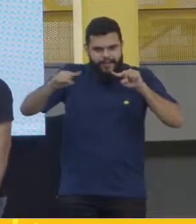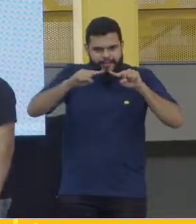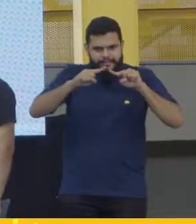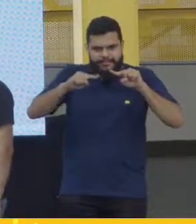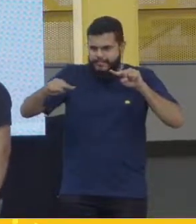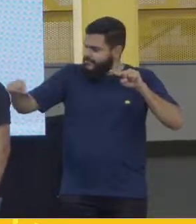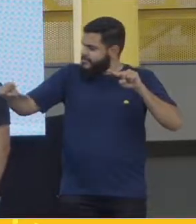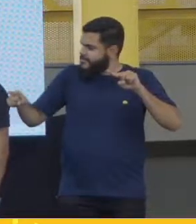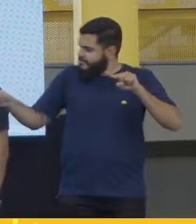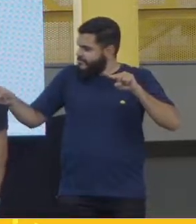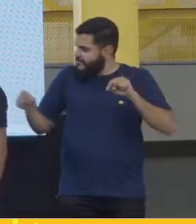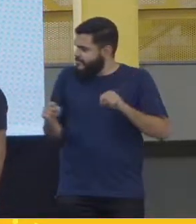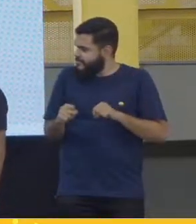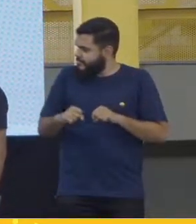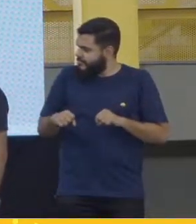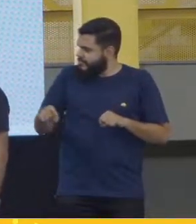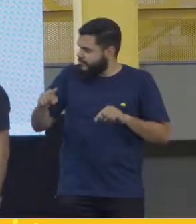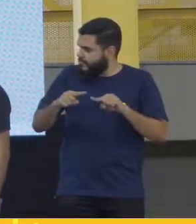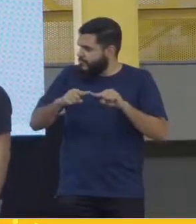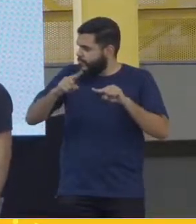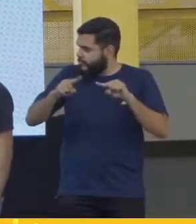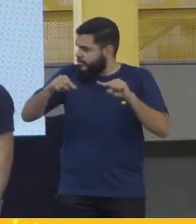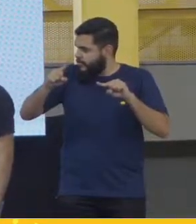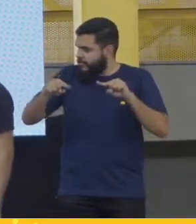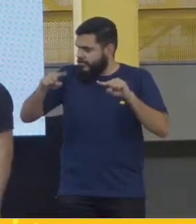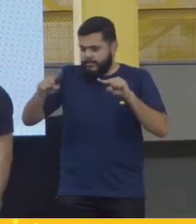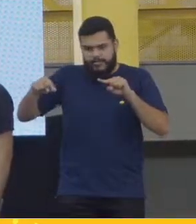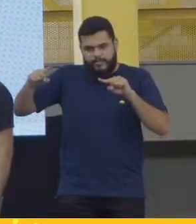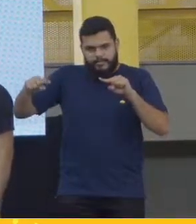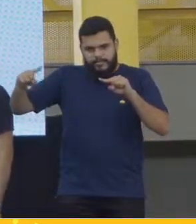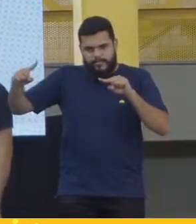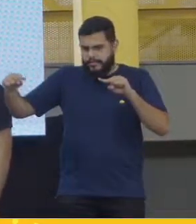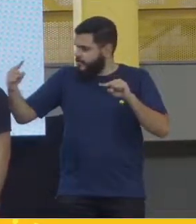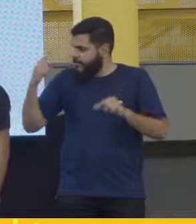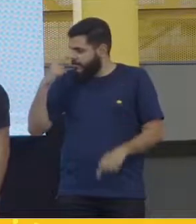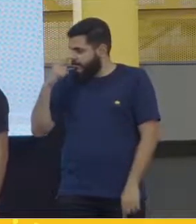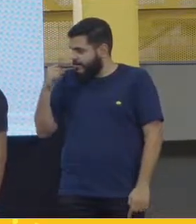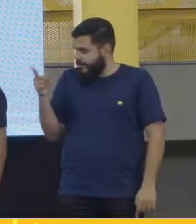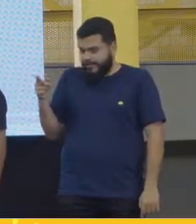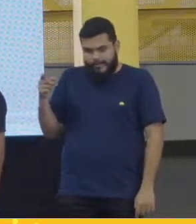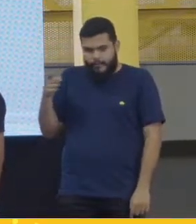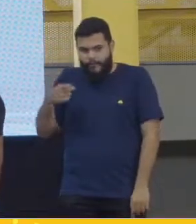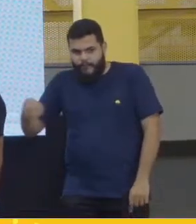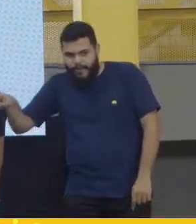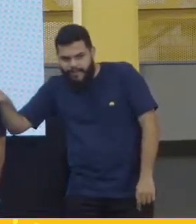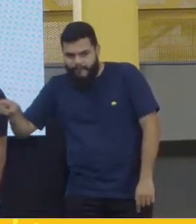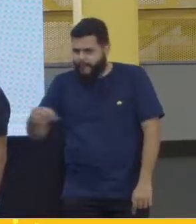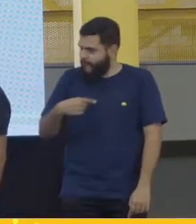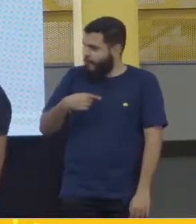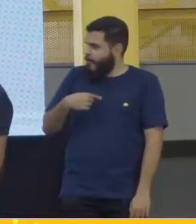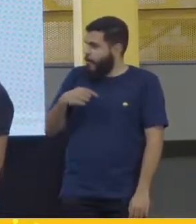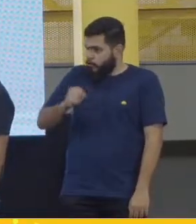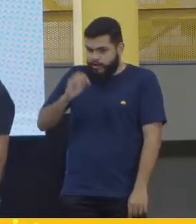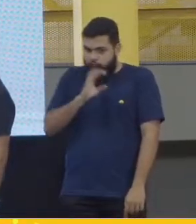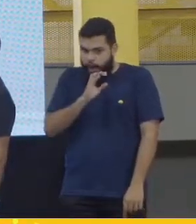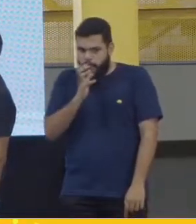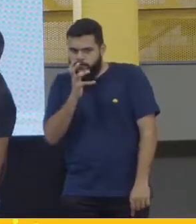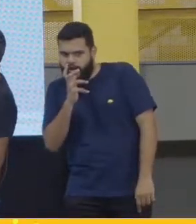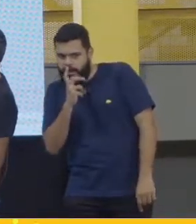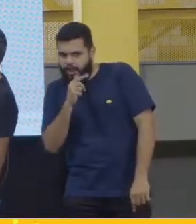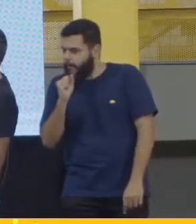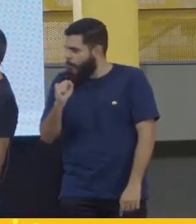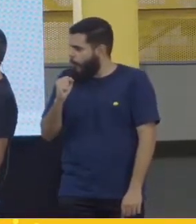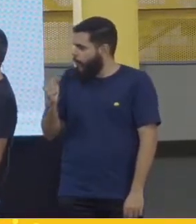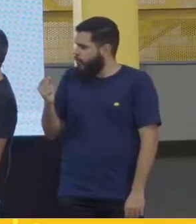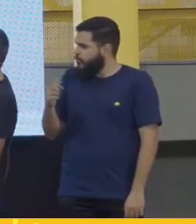eu posso chacoalhar a onda com pouca frequência ou com muita frequência. O que